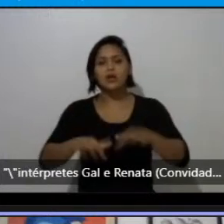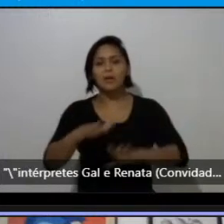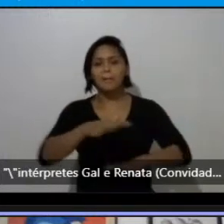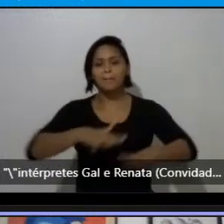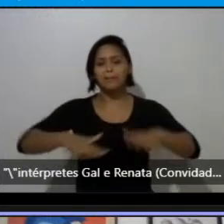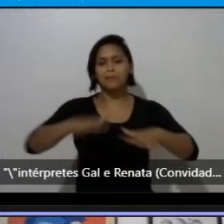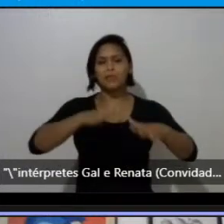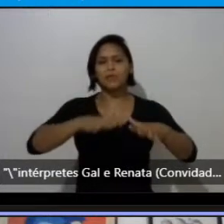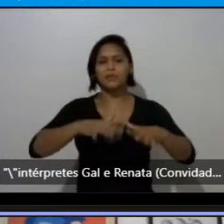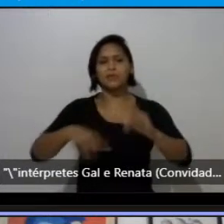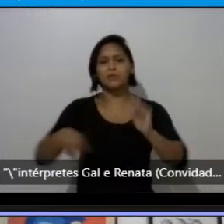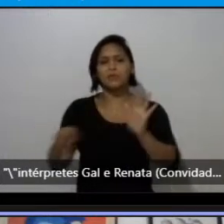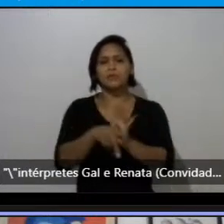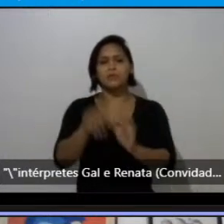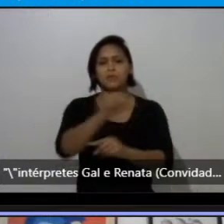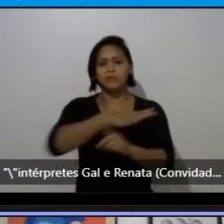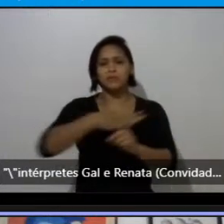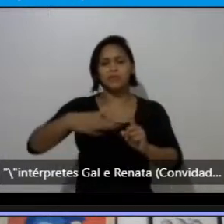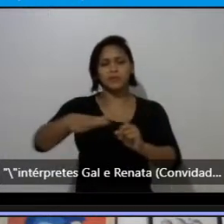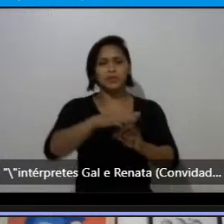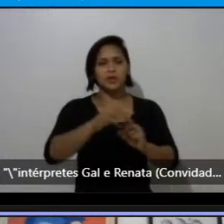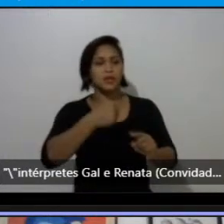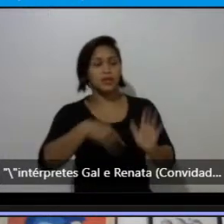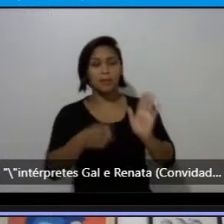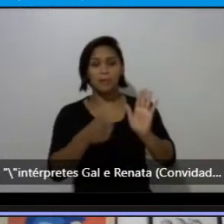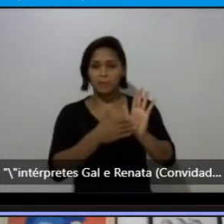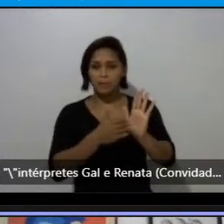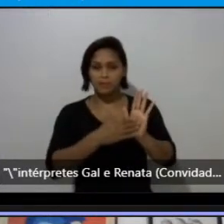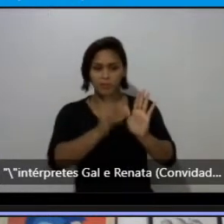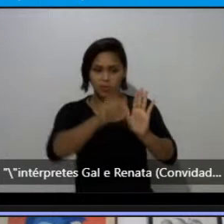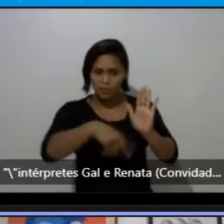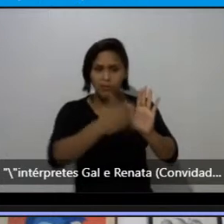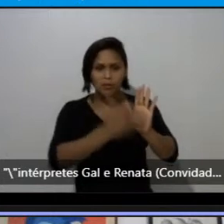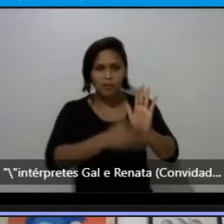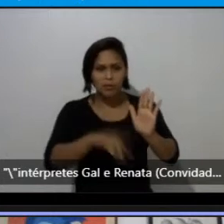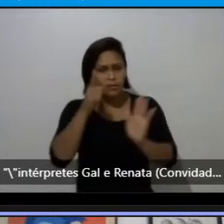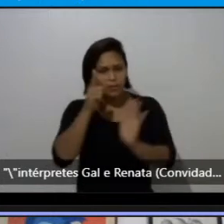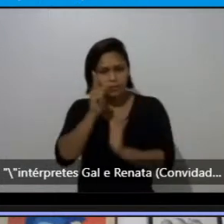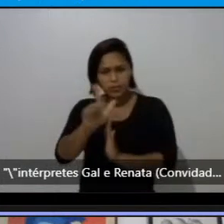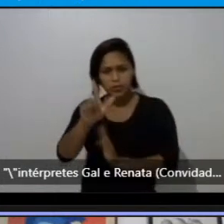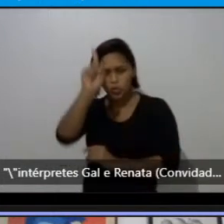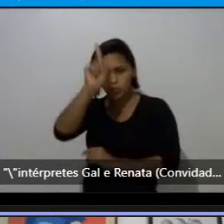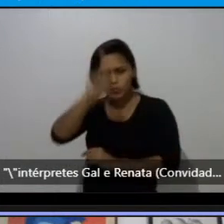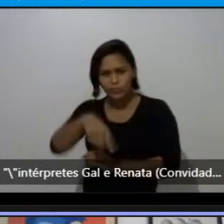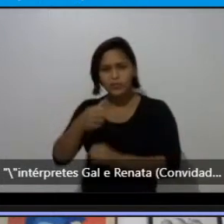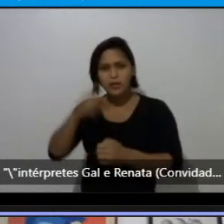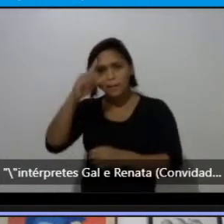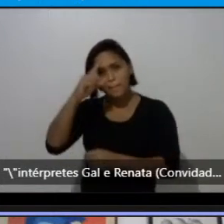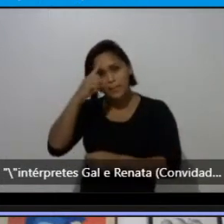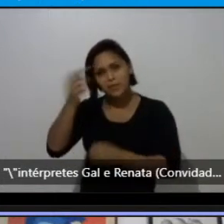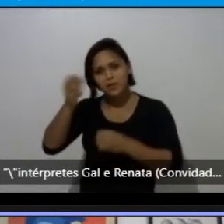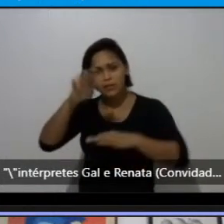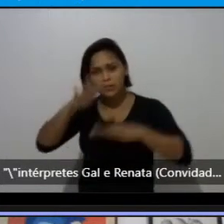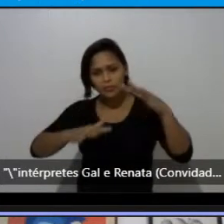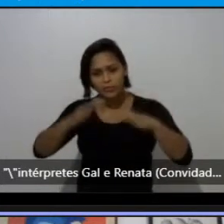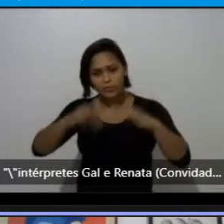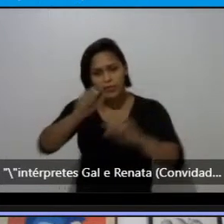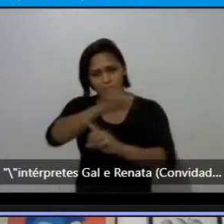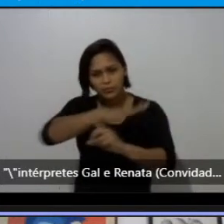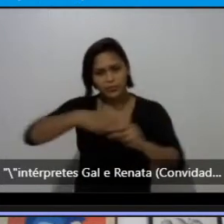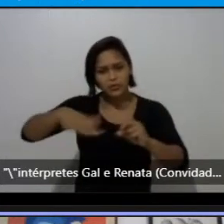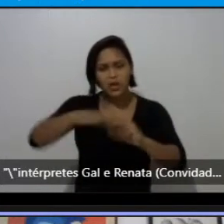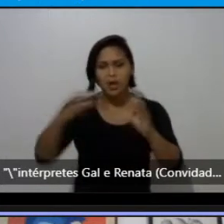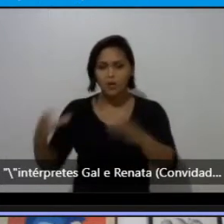sociais. Então, eu faço uma proposta aí para que a gente consiga pensar os movimentos sociais,